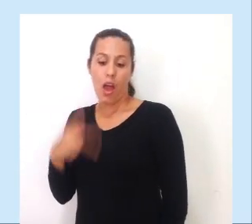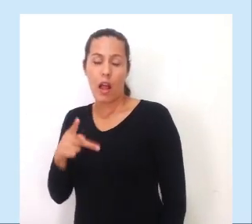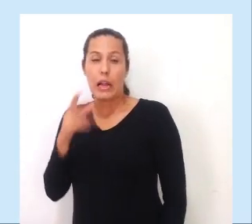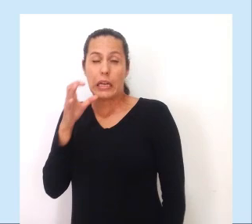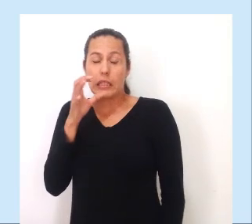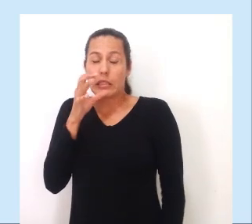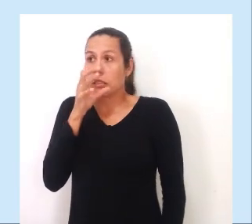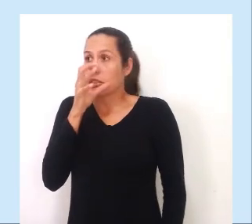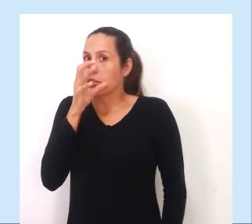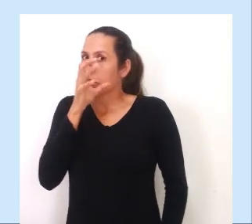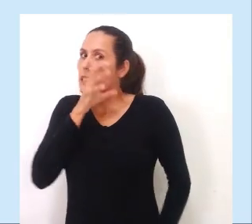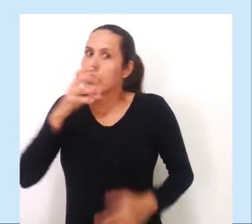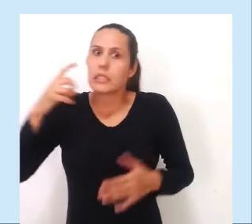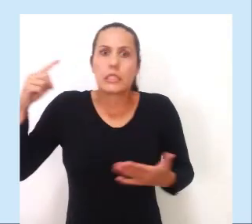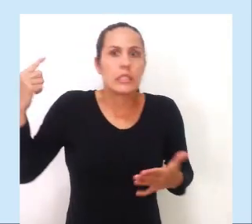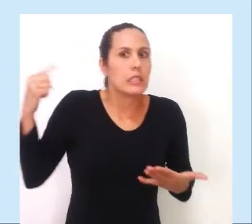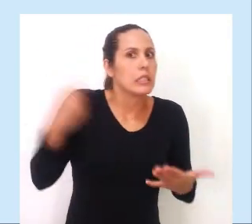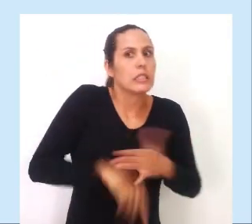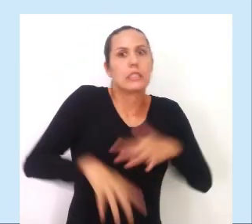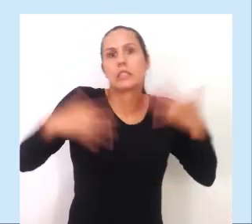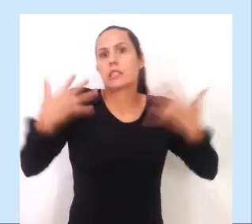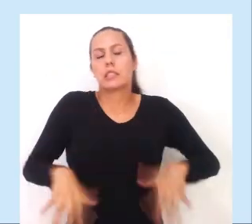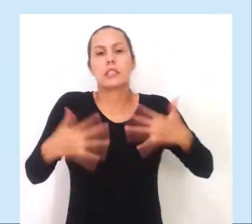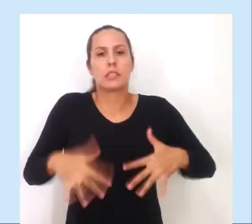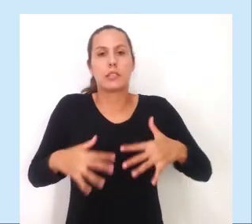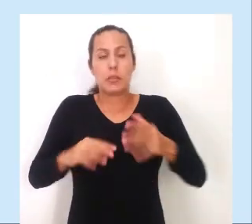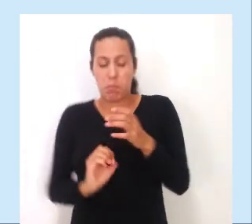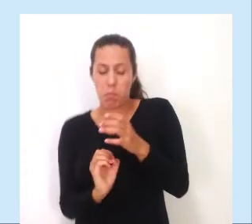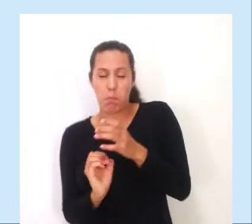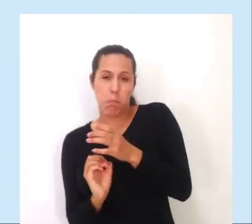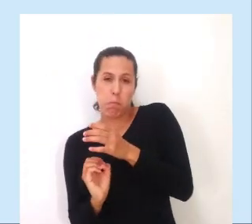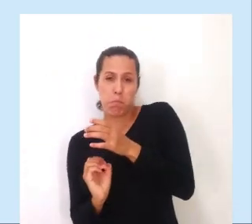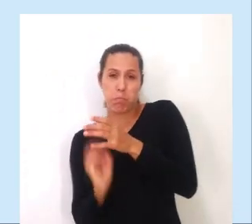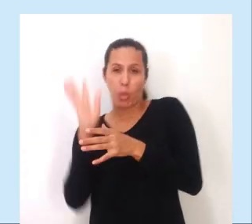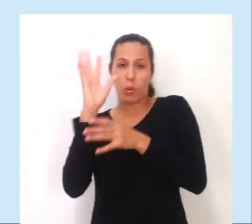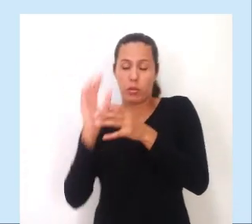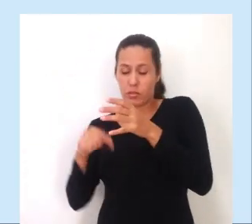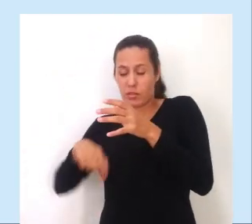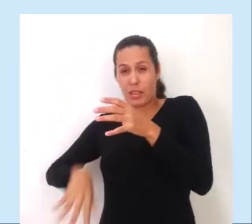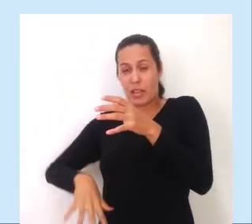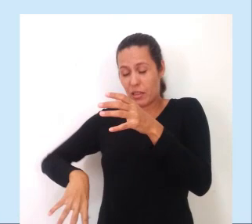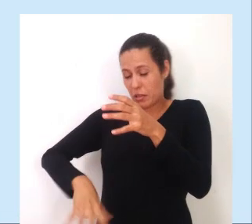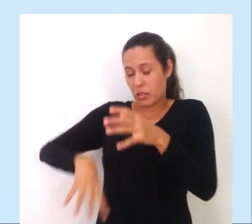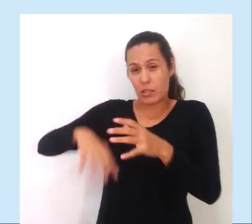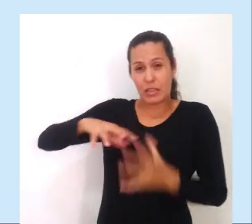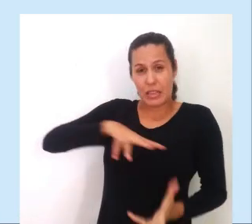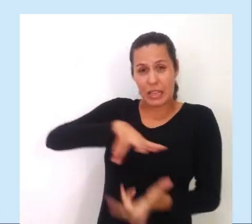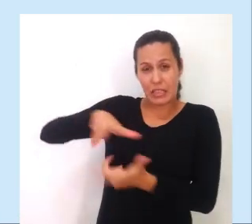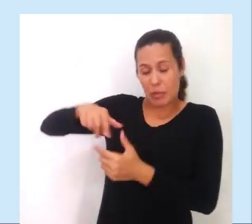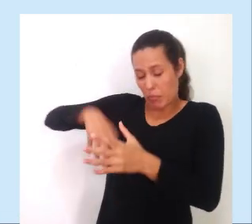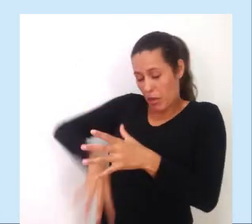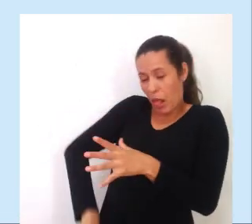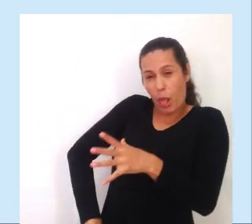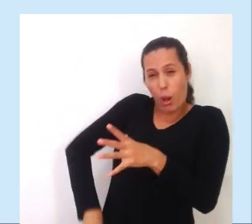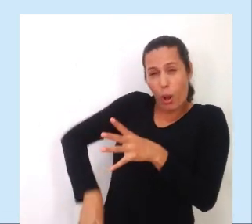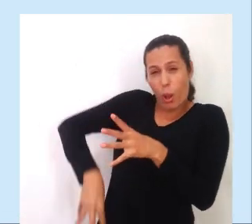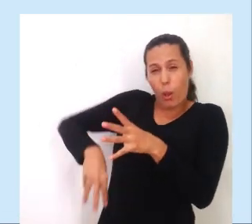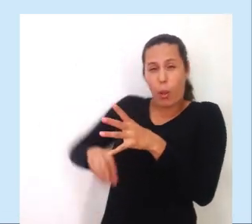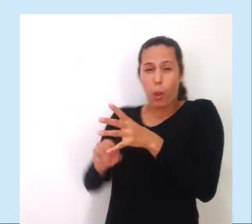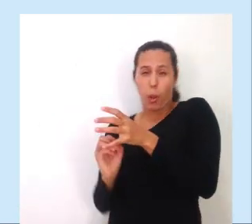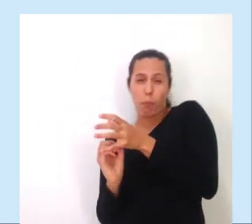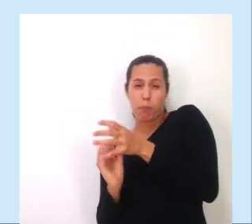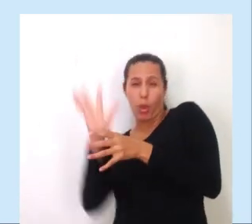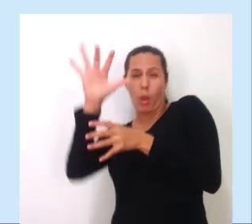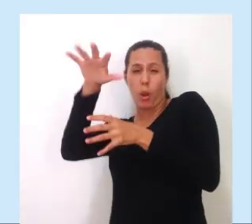seja, quando esse magma ele é colocado para fora através de erupções vulcânicas, esse magma ele